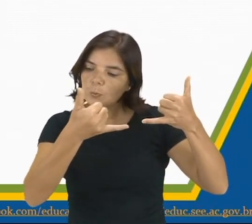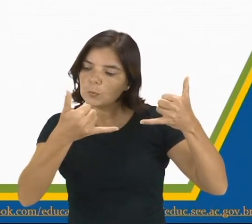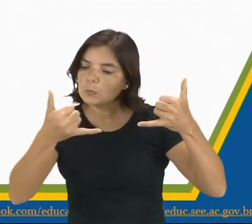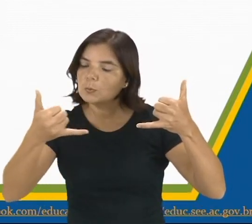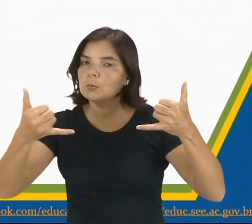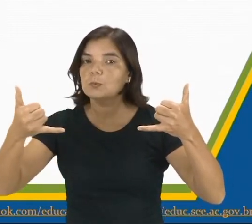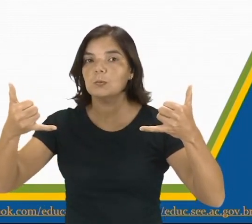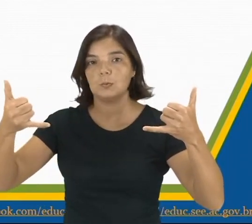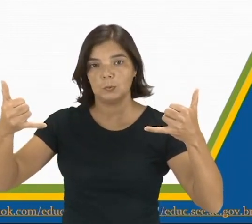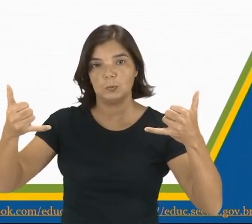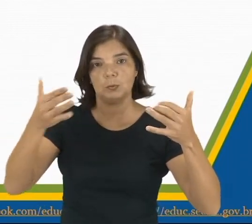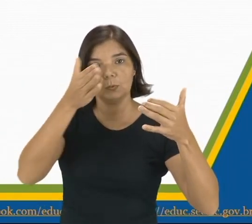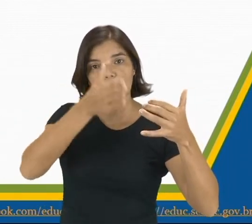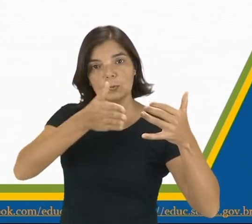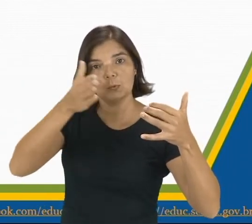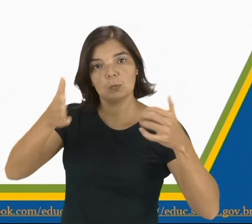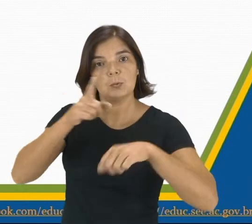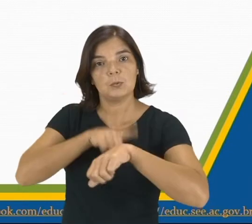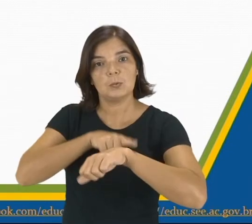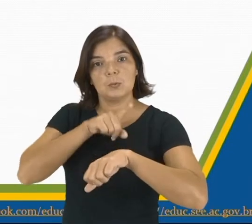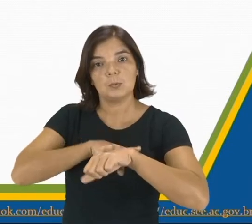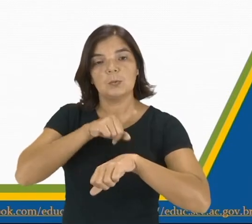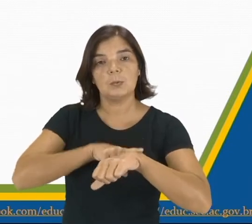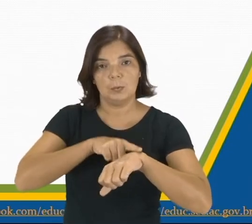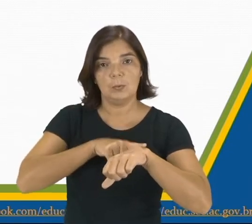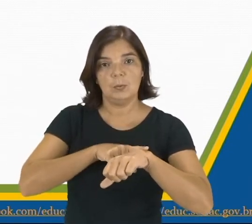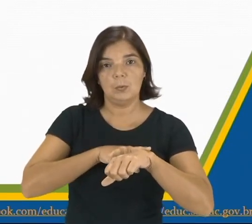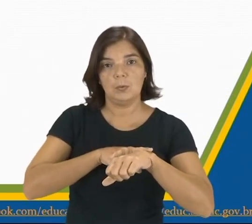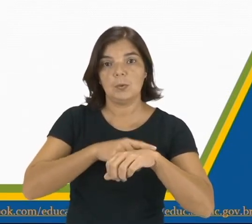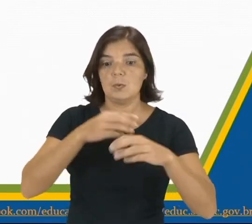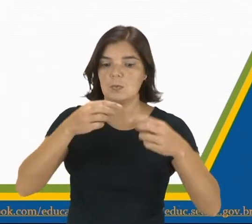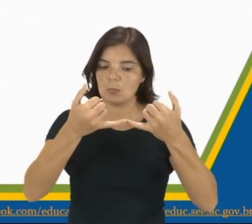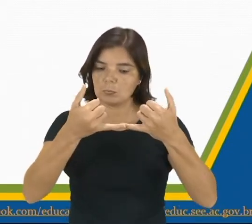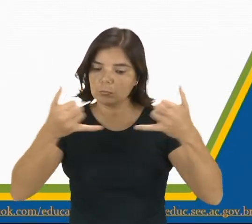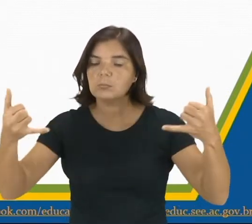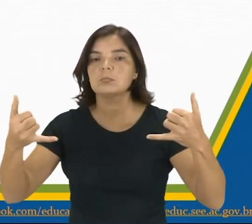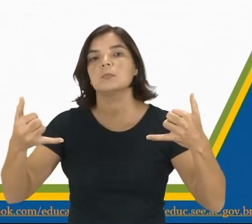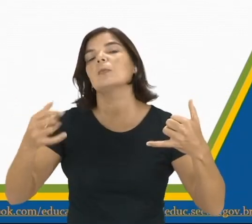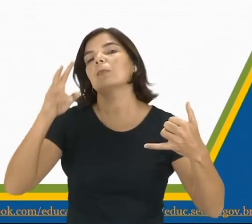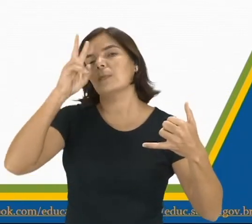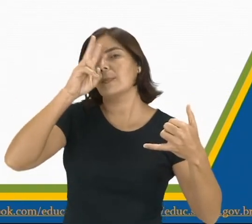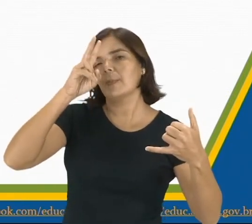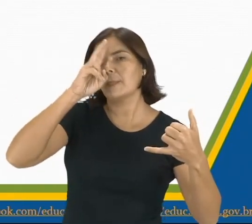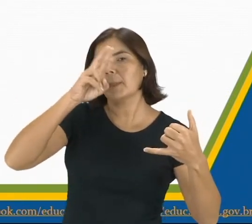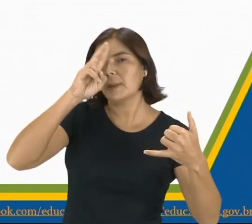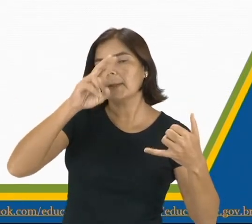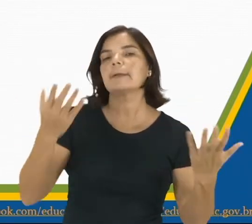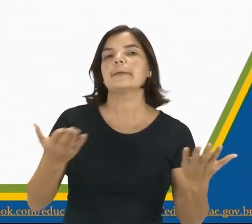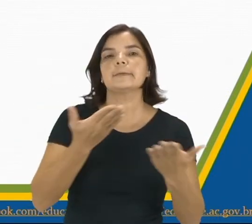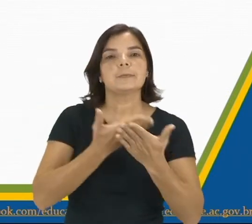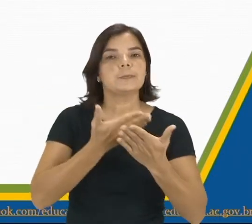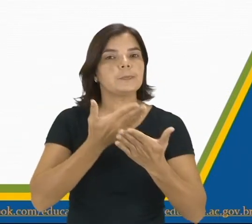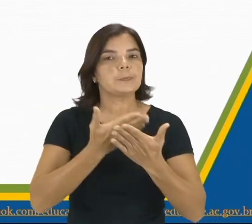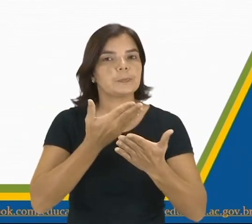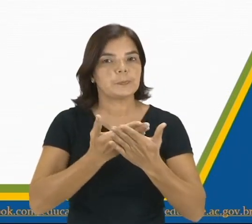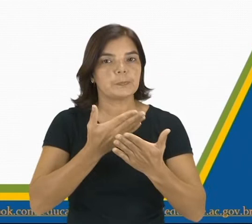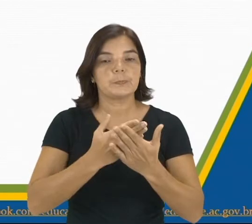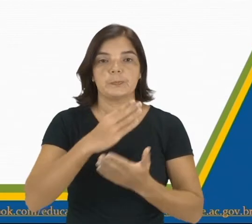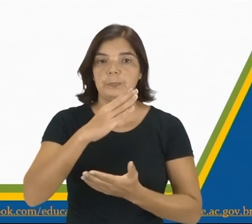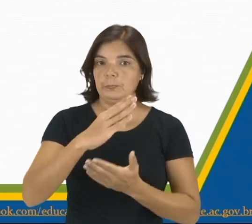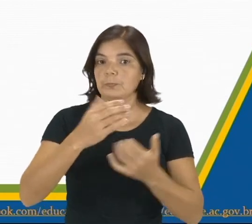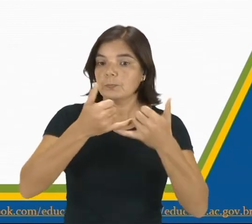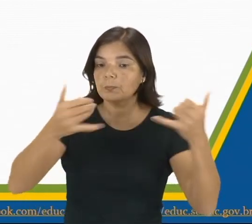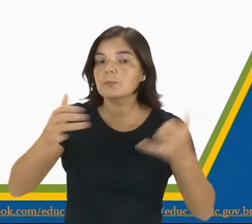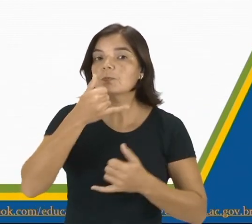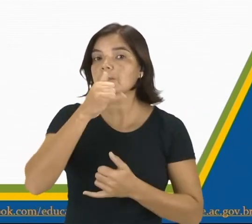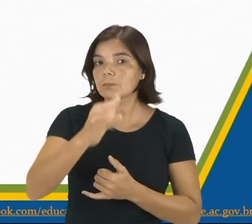elétrica no intervalo de tempo em um condutor. Lembro que lá no estudo que nós fizemos de cargas elétricas,